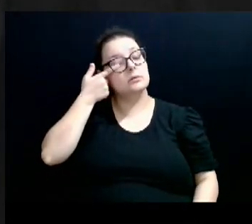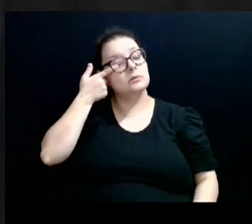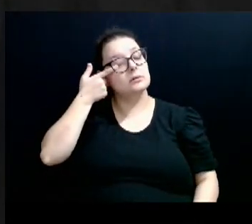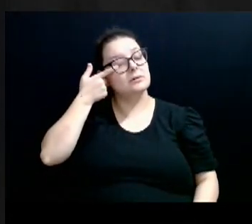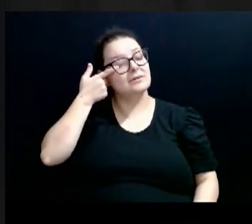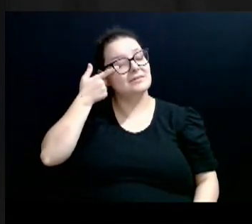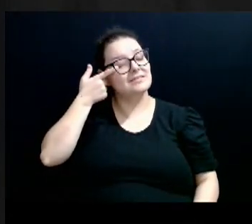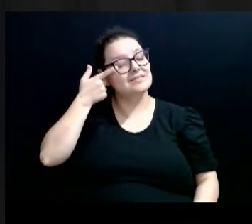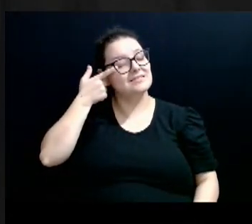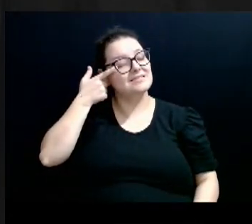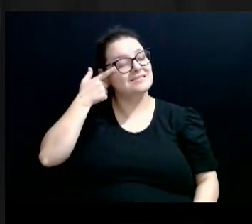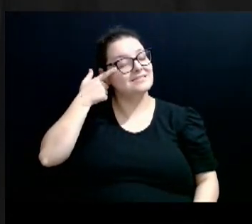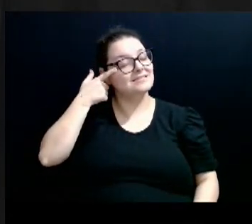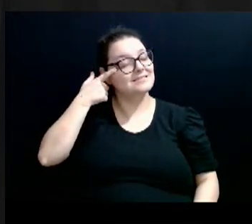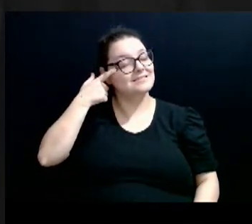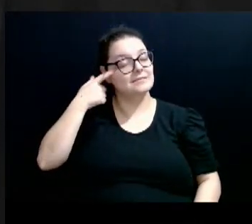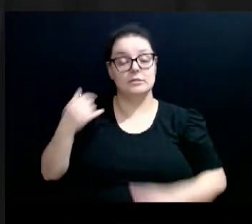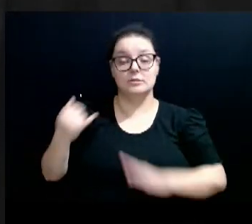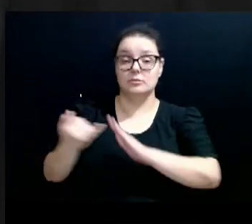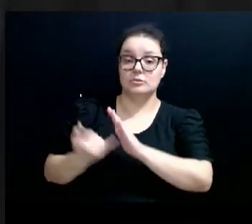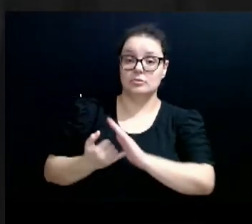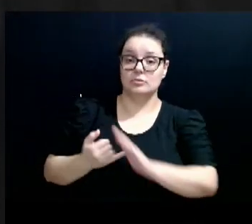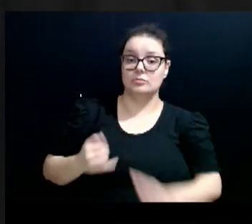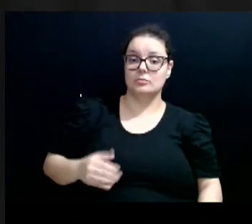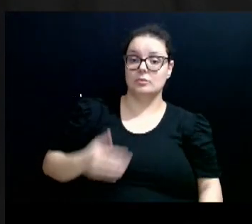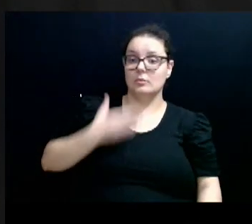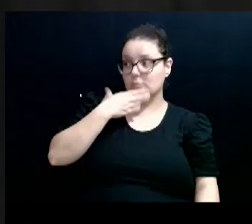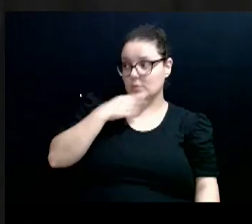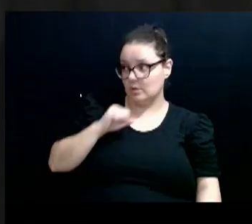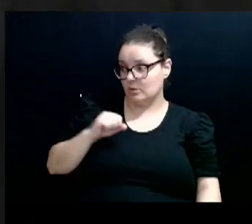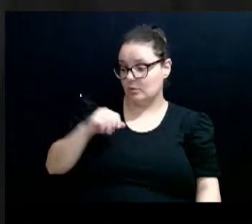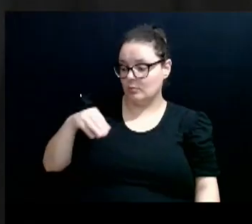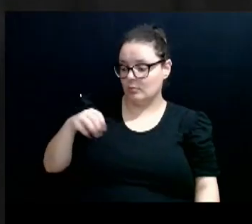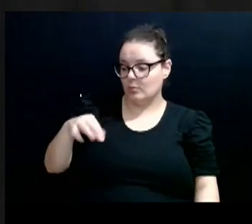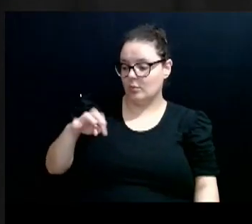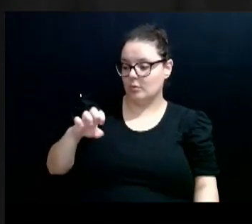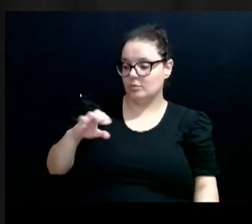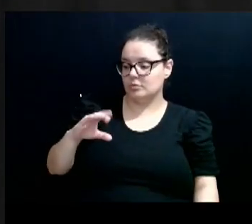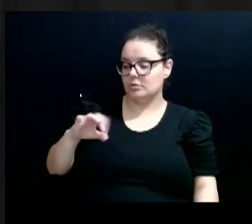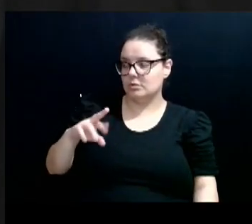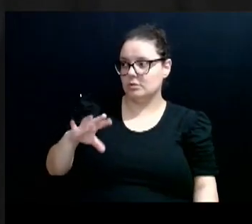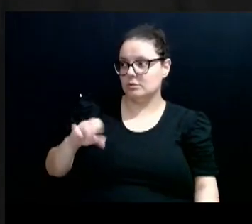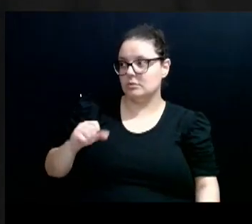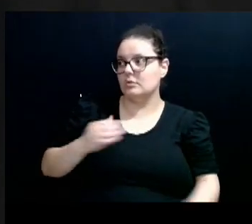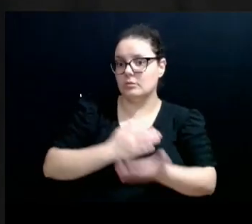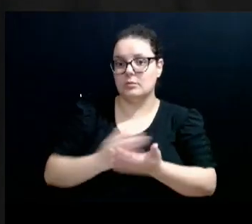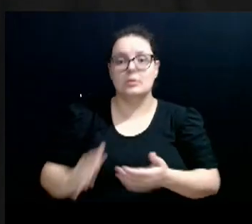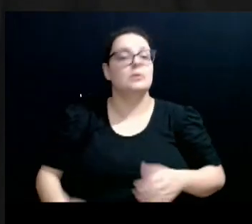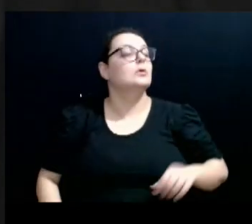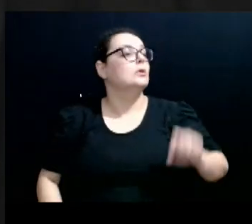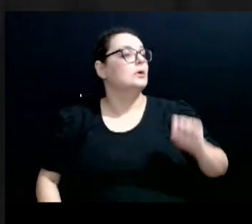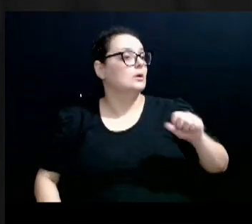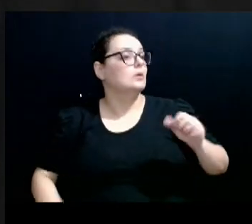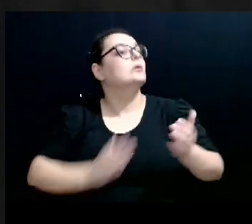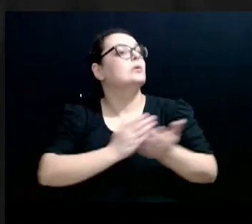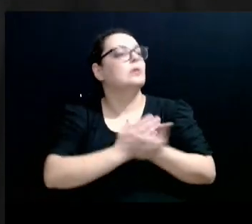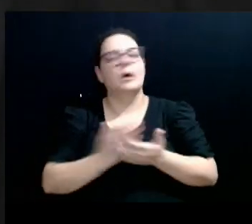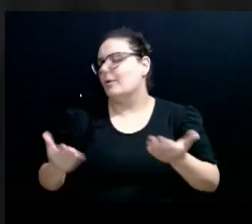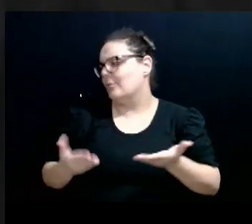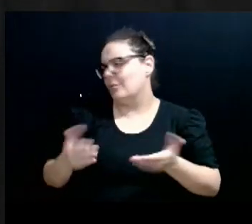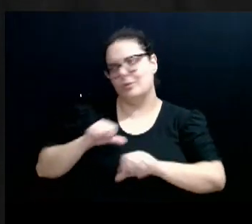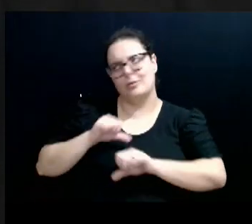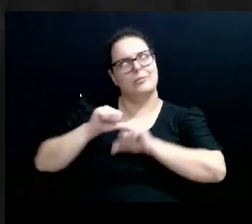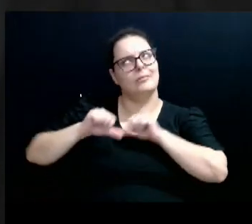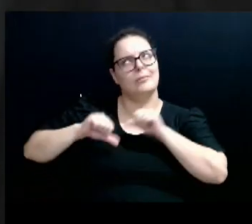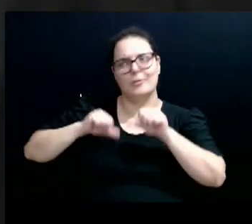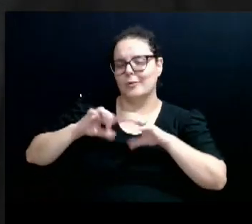Freire, no Monte Cristo. Que estava começando também, né? Isto é uma maravilha, né? Sim, hoje é um outro mundo lá. Mas na minha época as ruas não